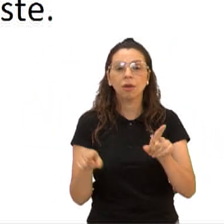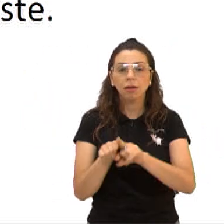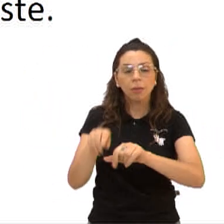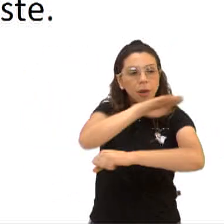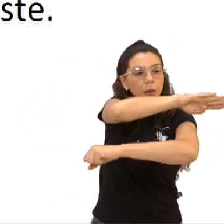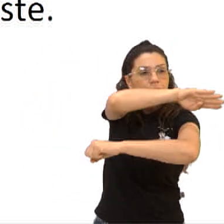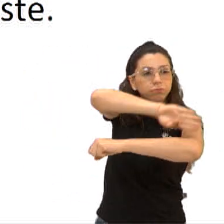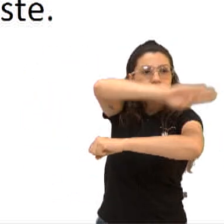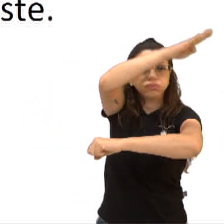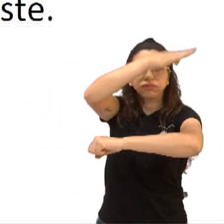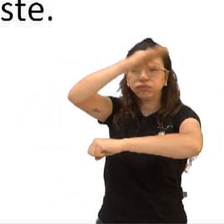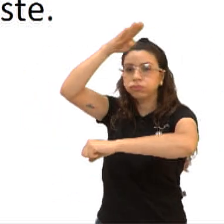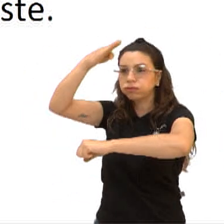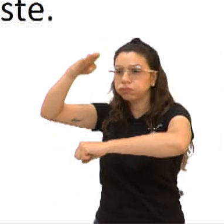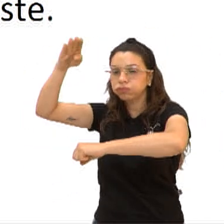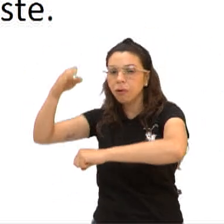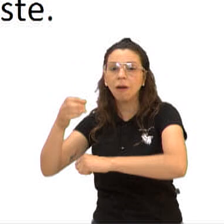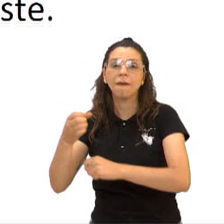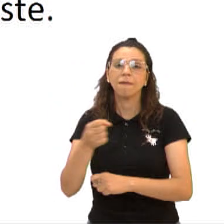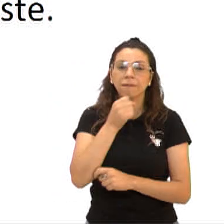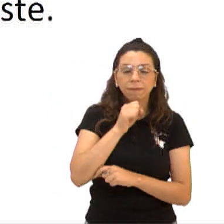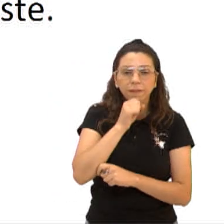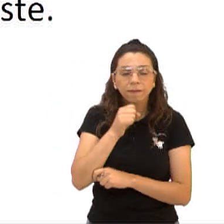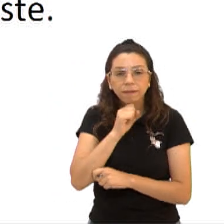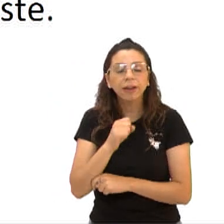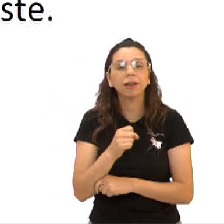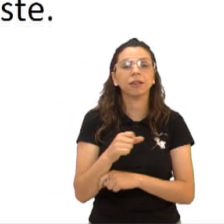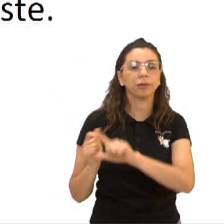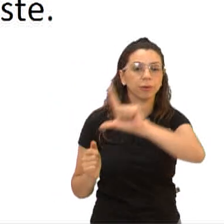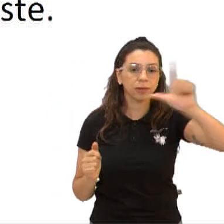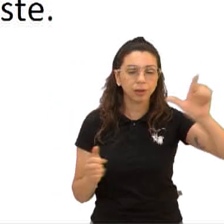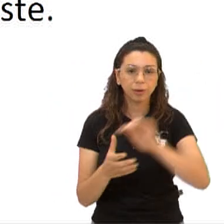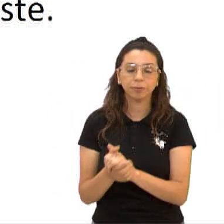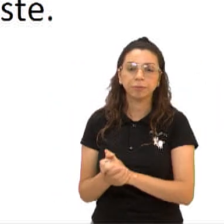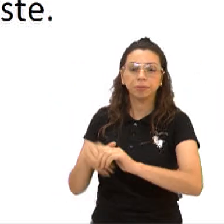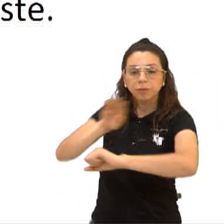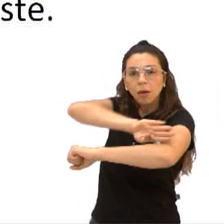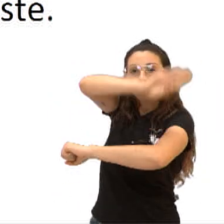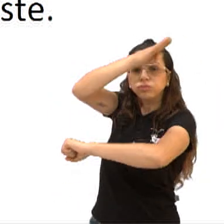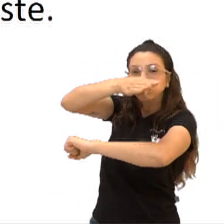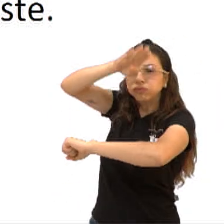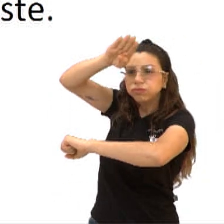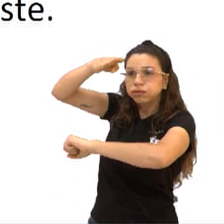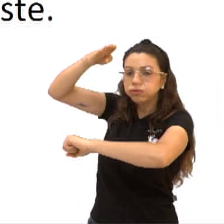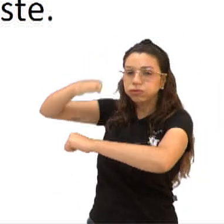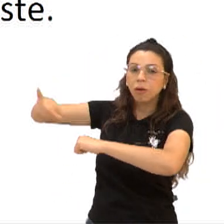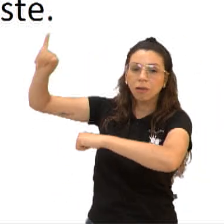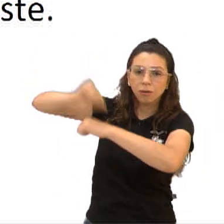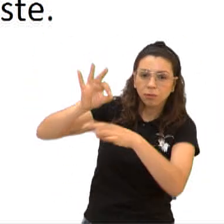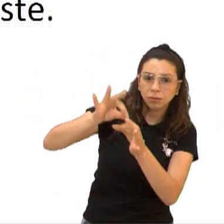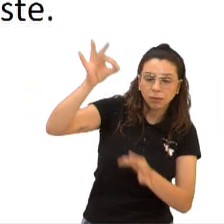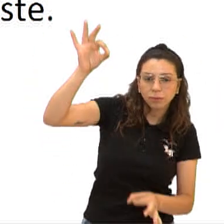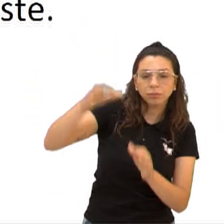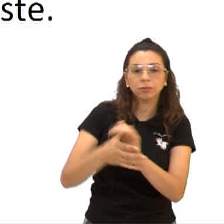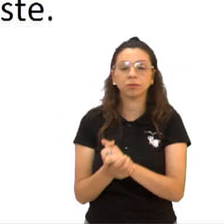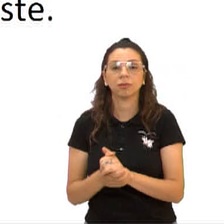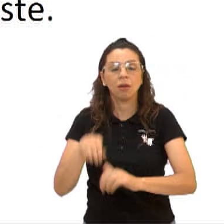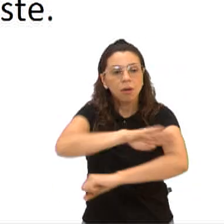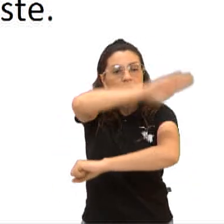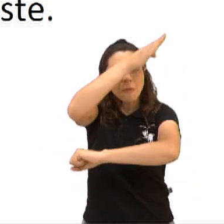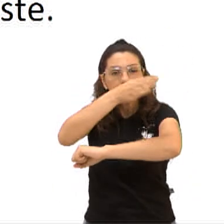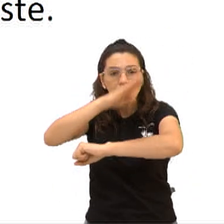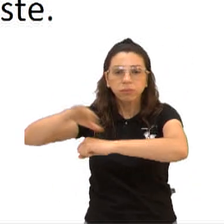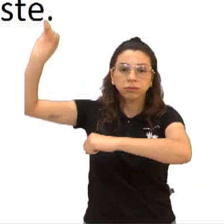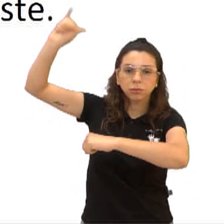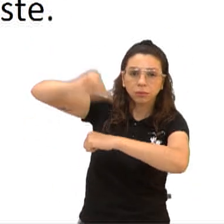montanhas antigas do leste. Letra B, altas cordilheiras no centro, planície, montanhas do centro, planaltos